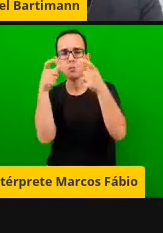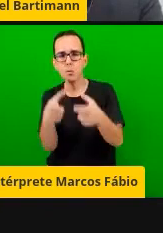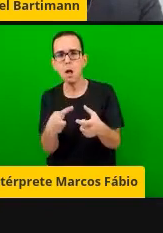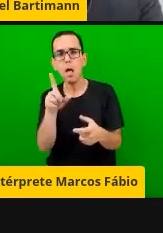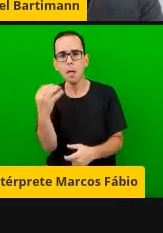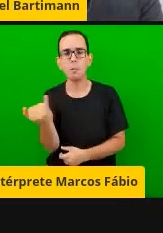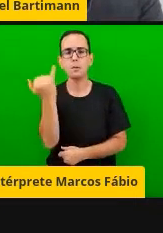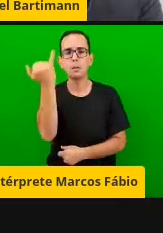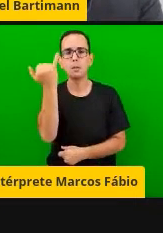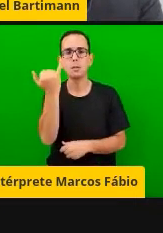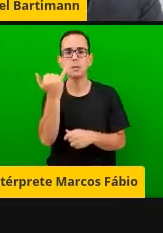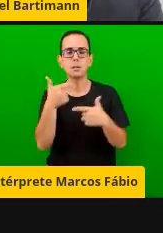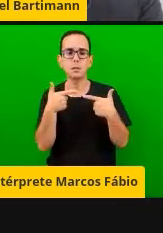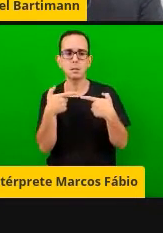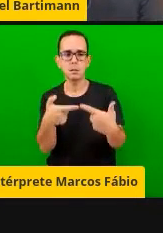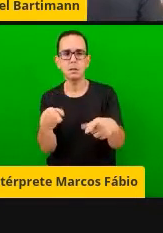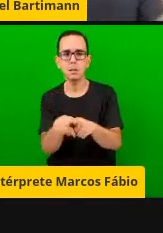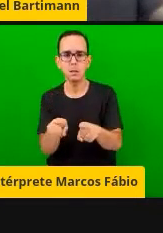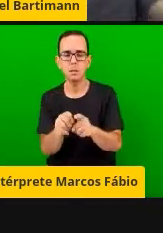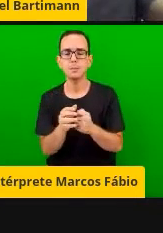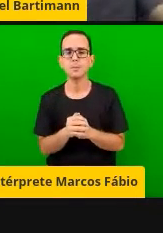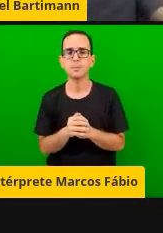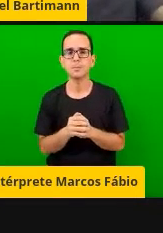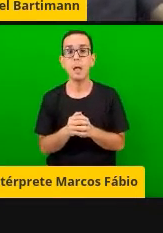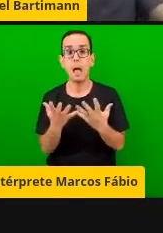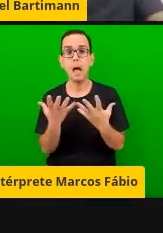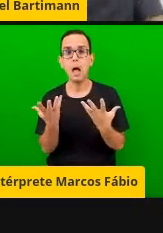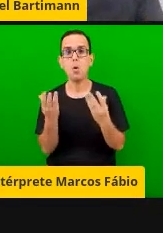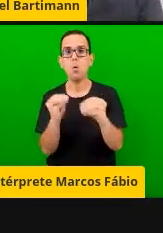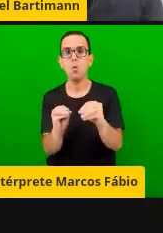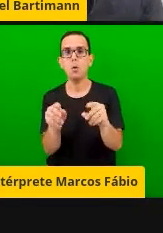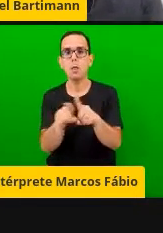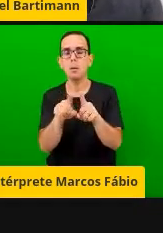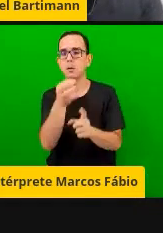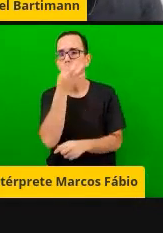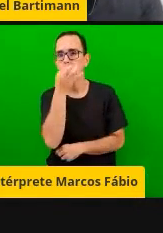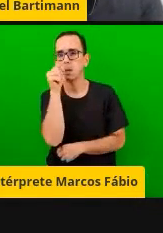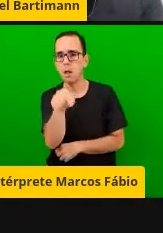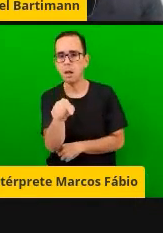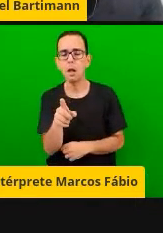nos conflitos, né? Inclusive, vale citar, por exemplo, que isso não é